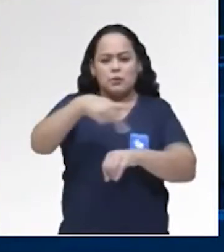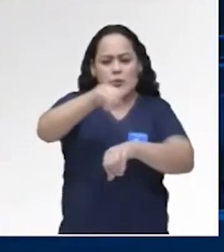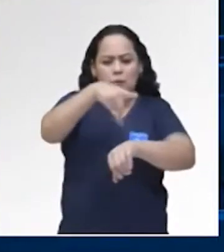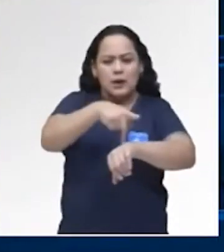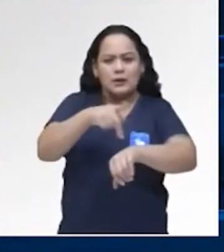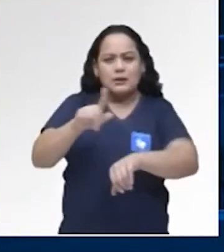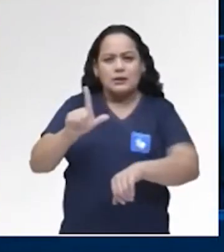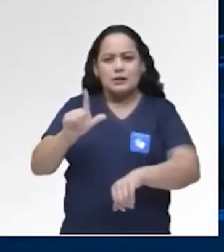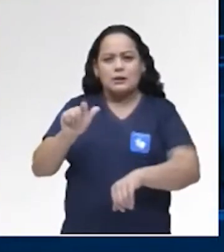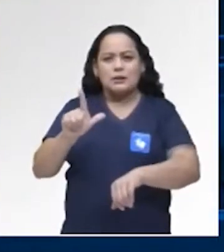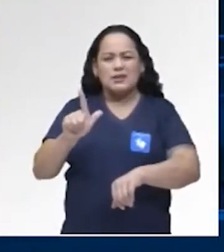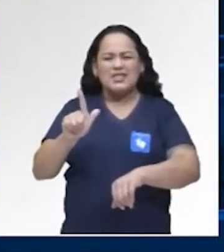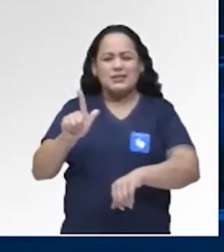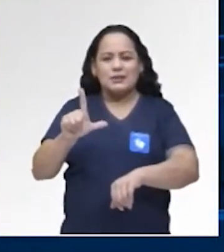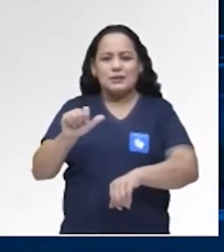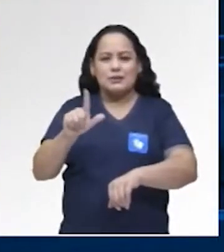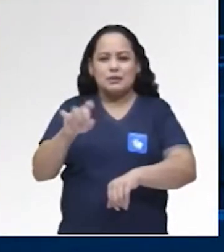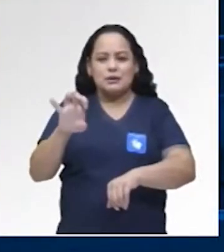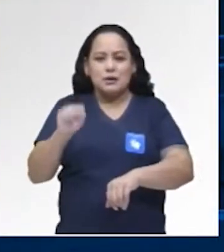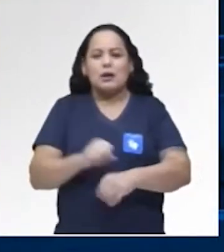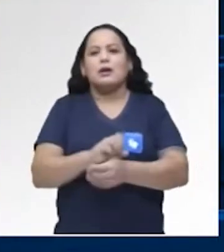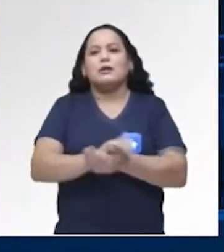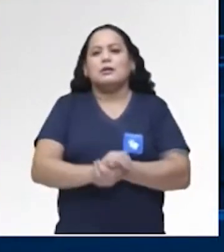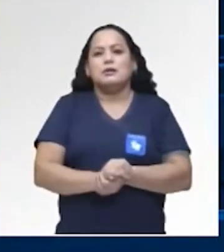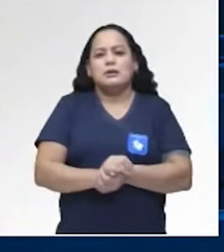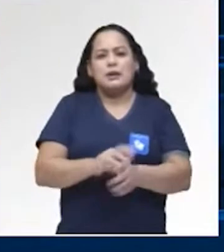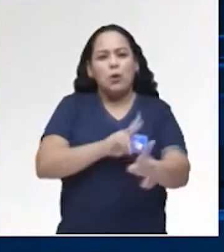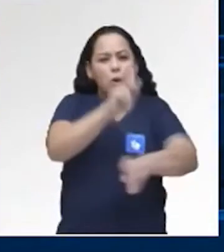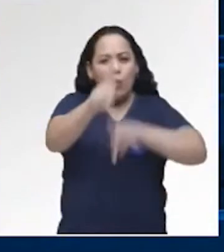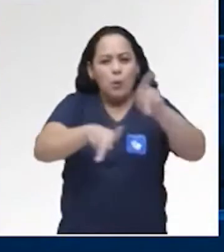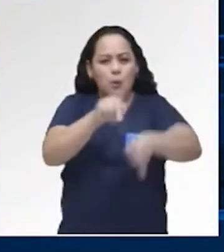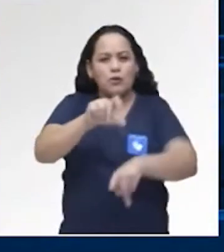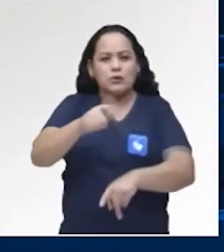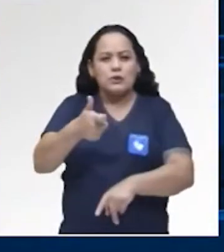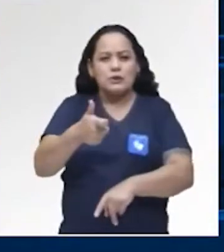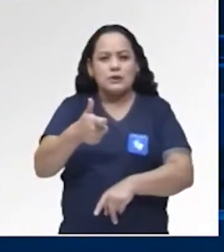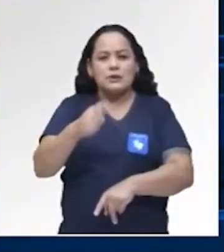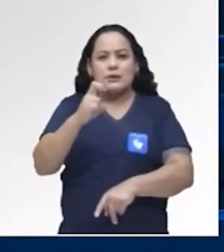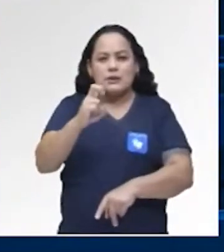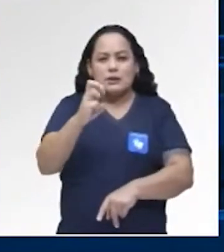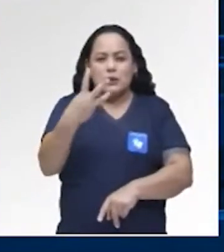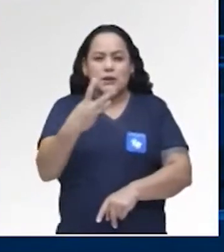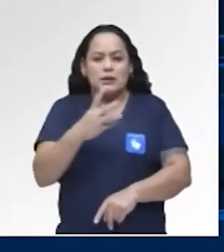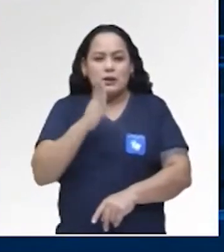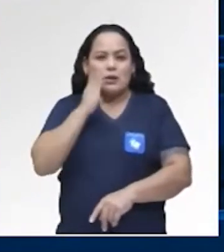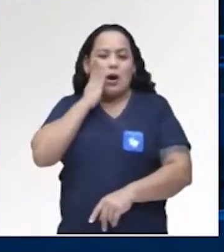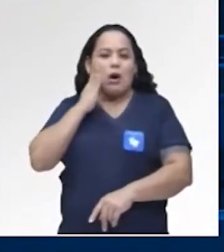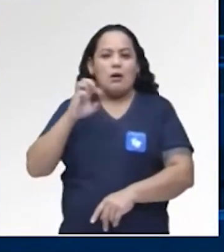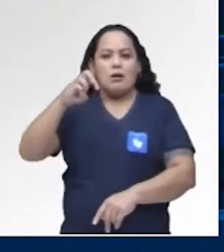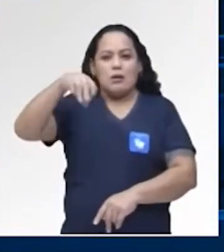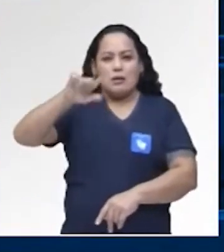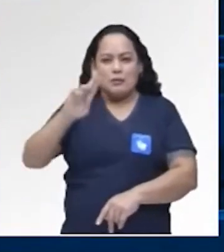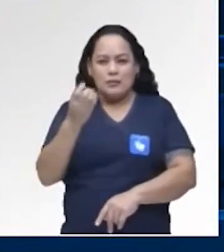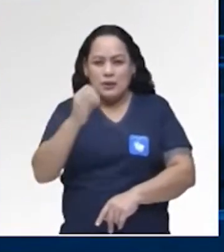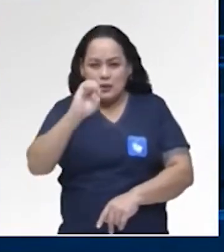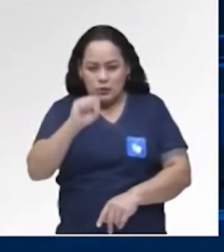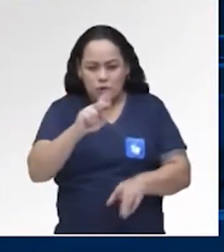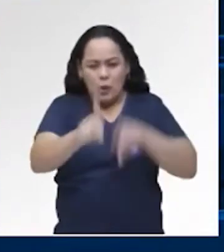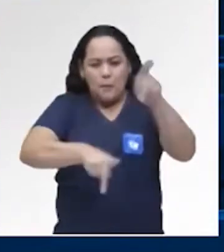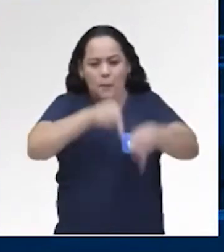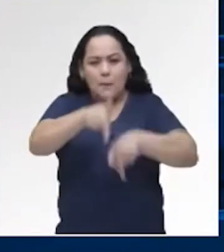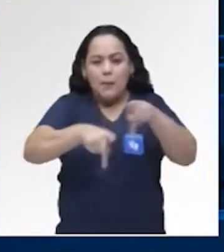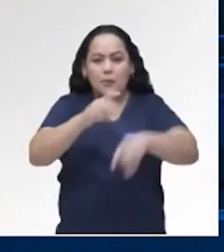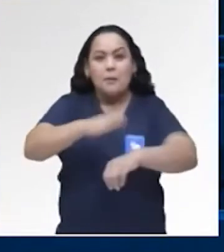oeste. Tem 53 milhões de habitantes e é o país, então, mais populoso do Reino